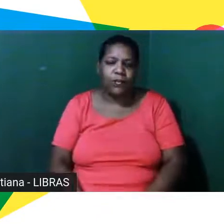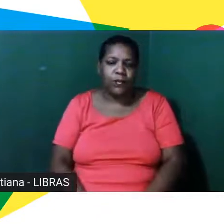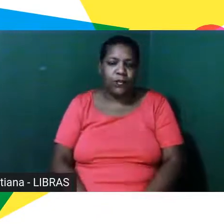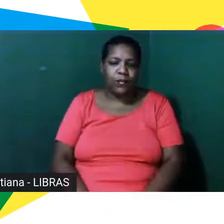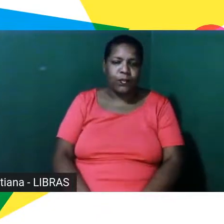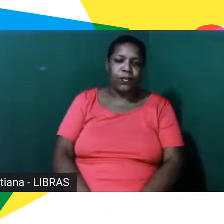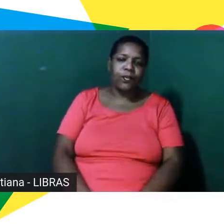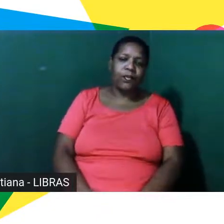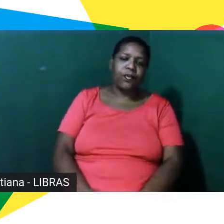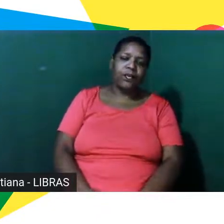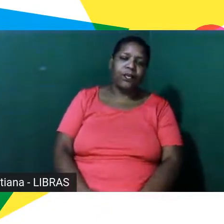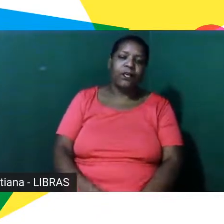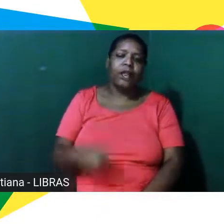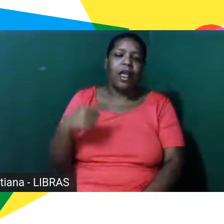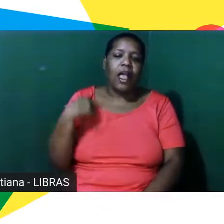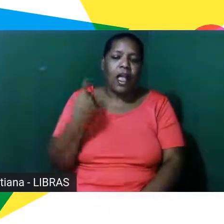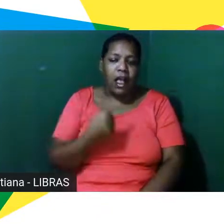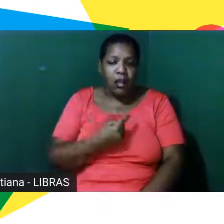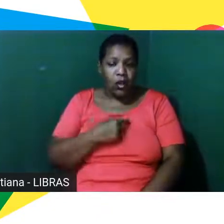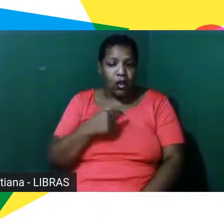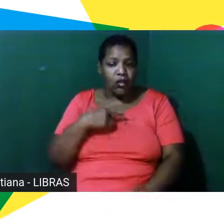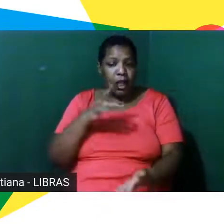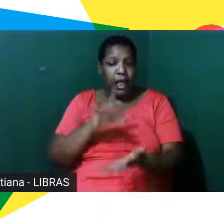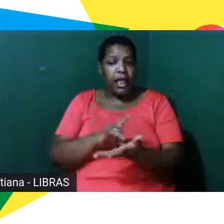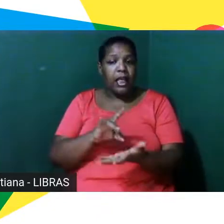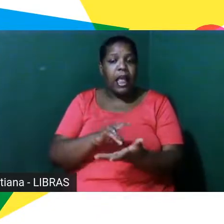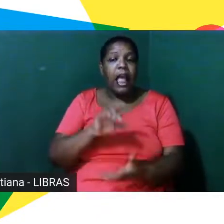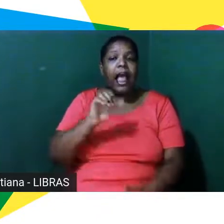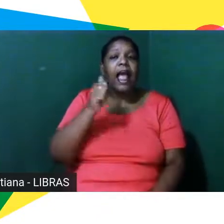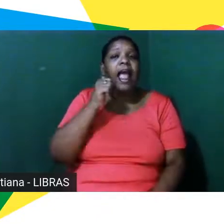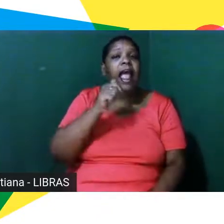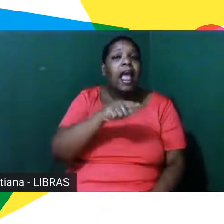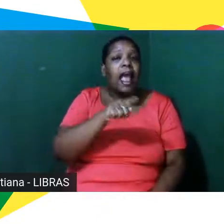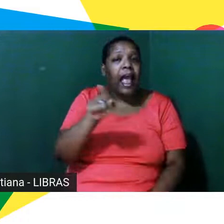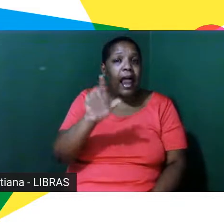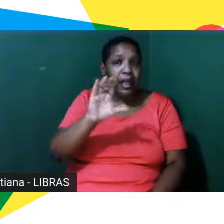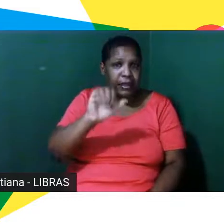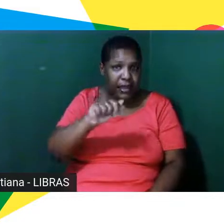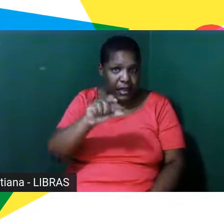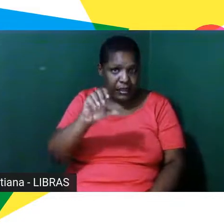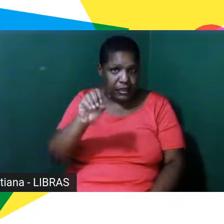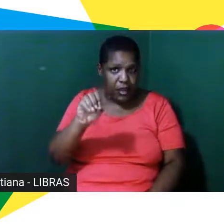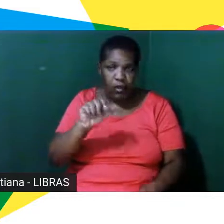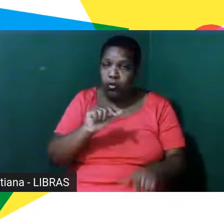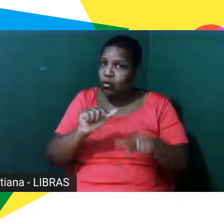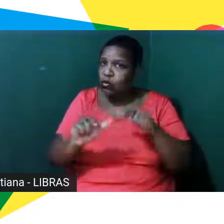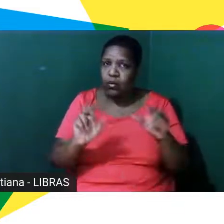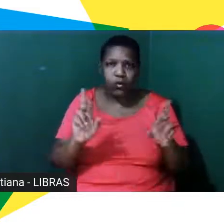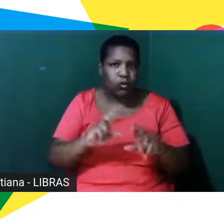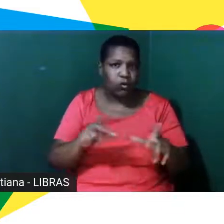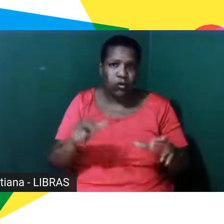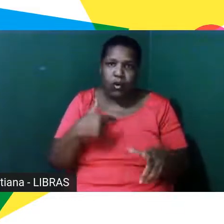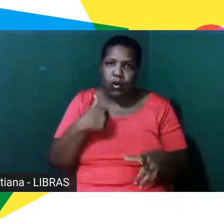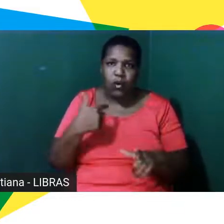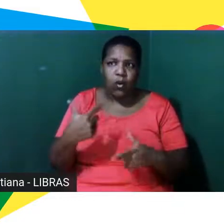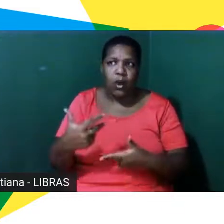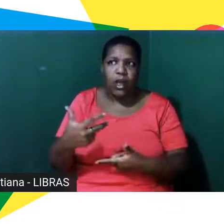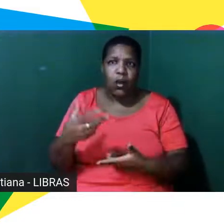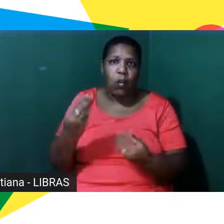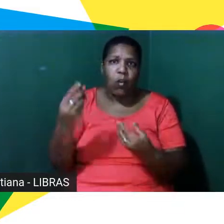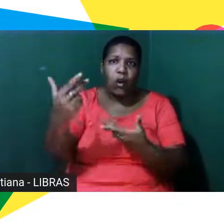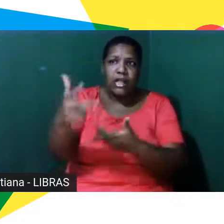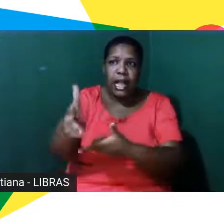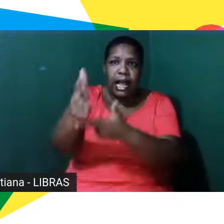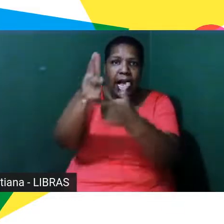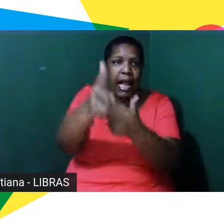no na nossa realidade agora do ano sem ação a gente não tá trabalhando com muitas câmeras a gente não tá